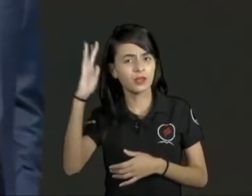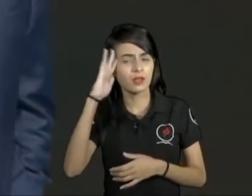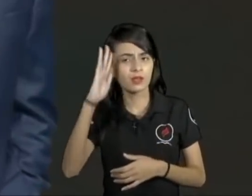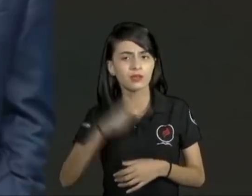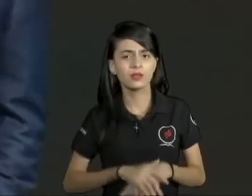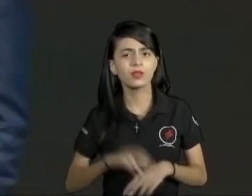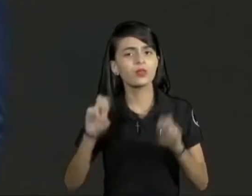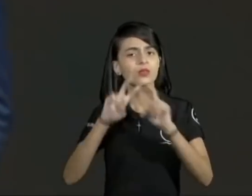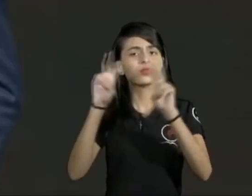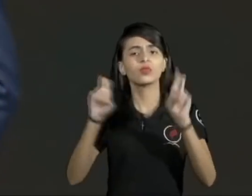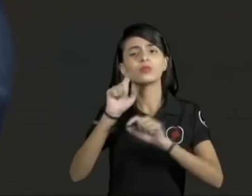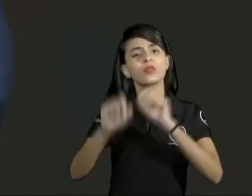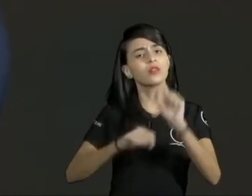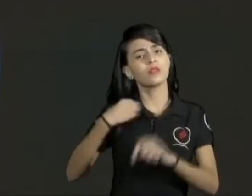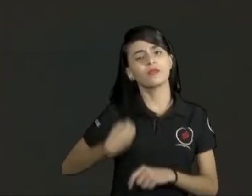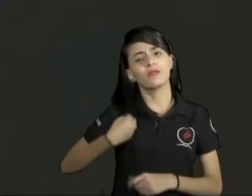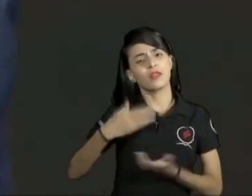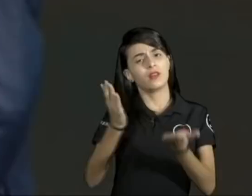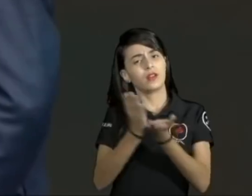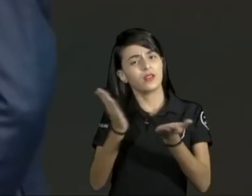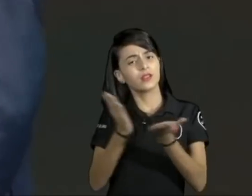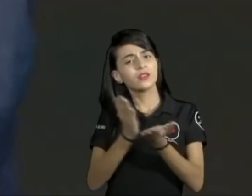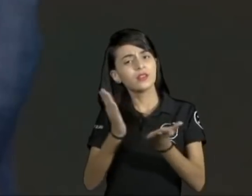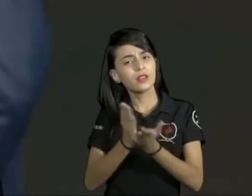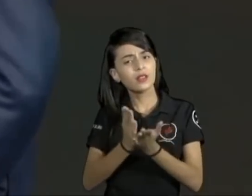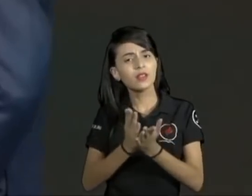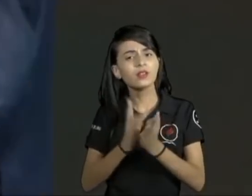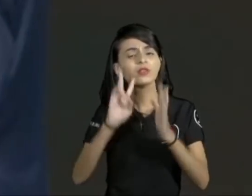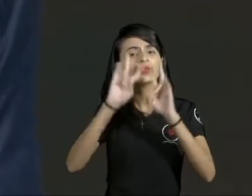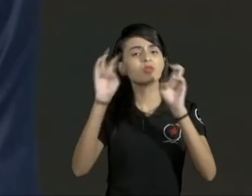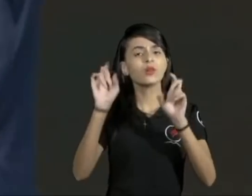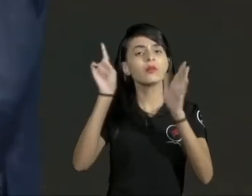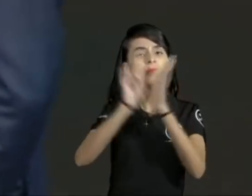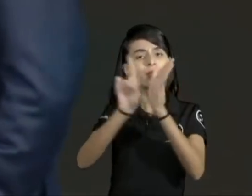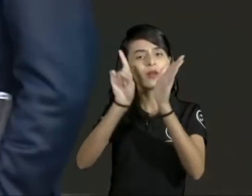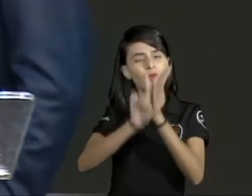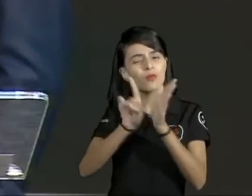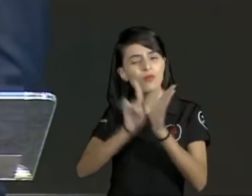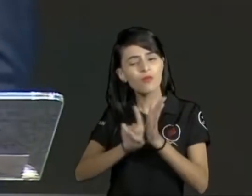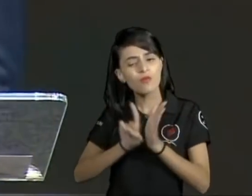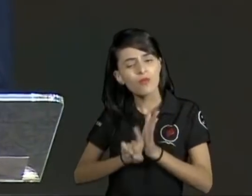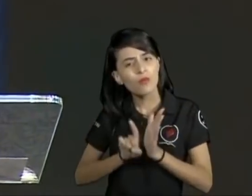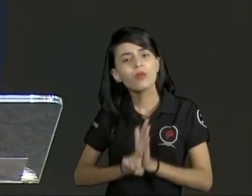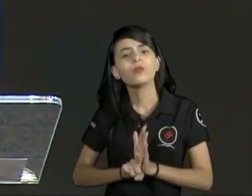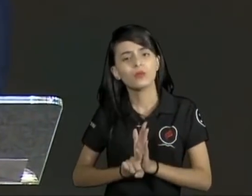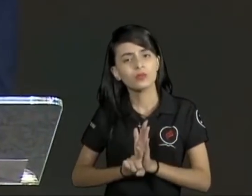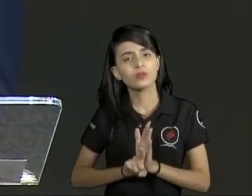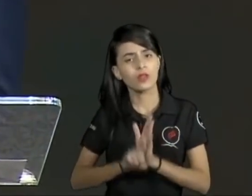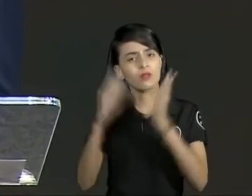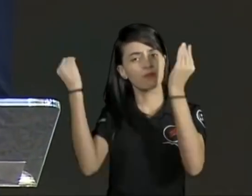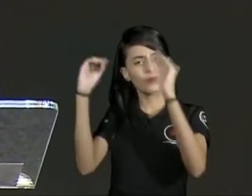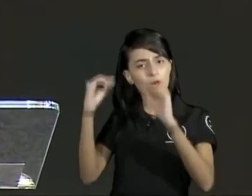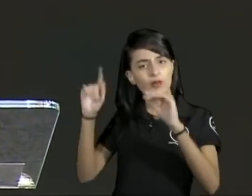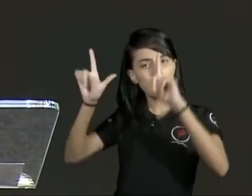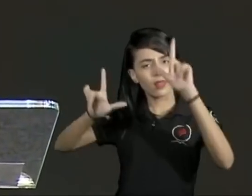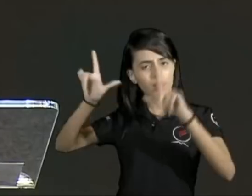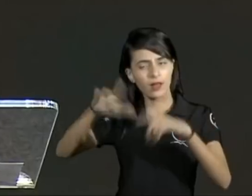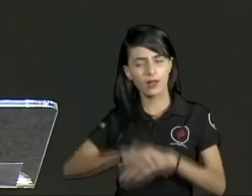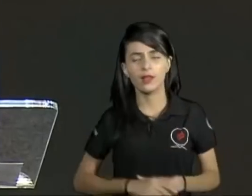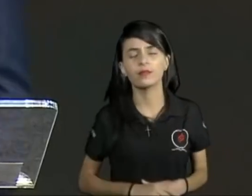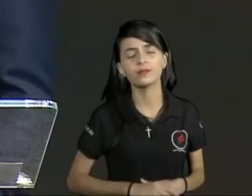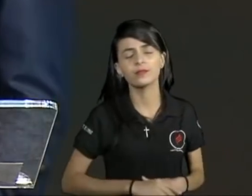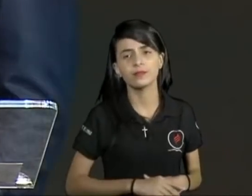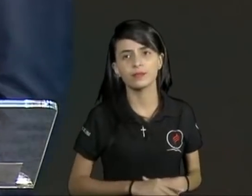sobre a vida cristã sobre cada pergunta que eu vou colocar aqui na tela